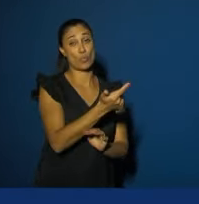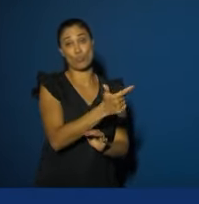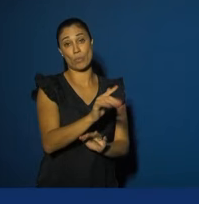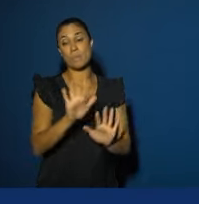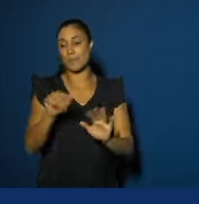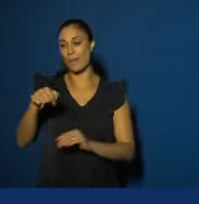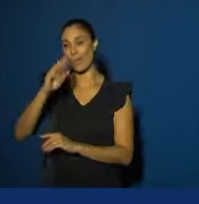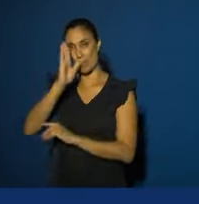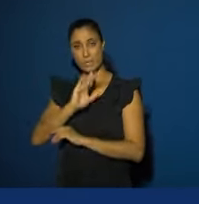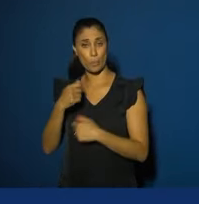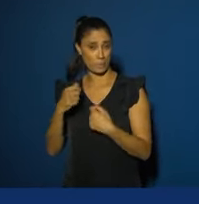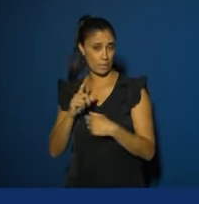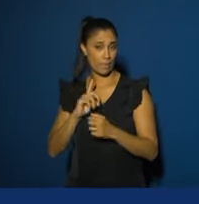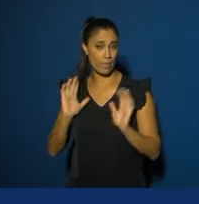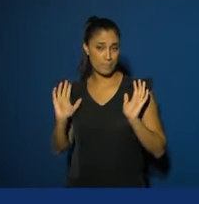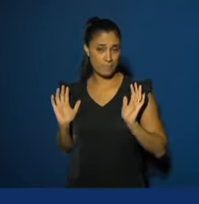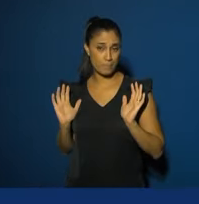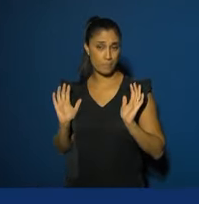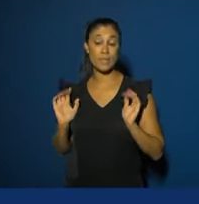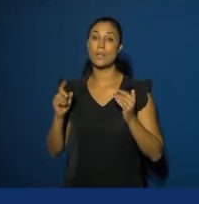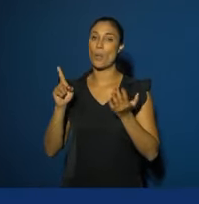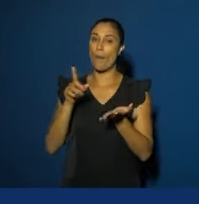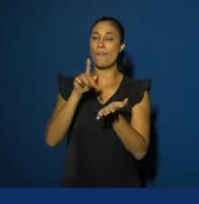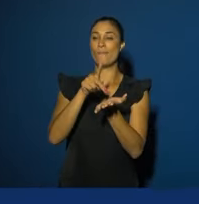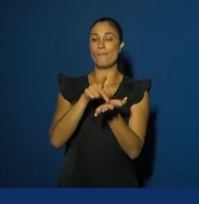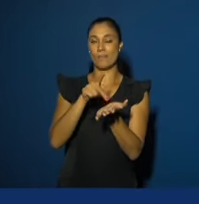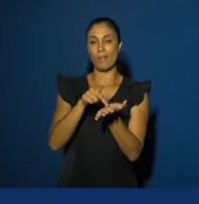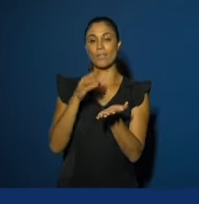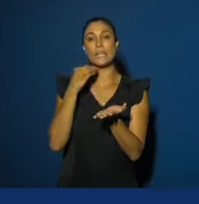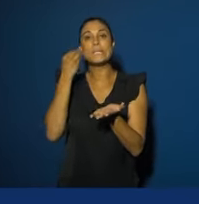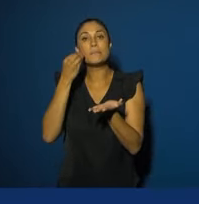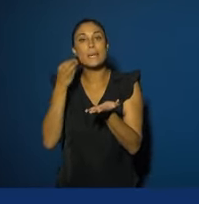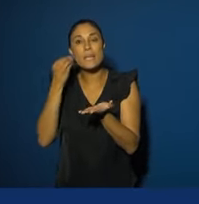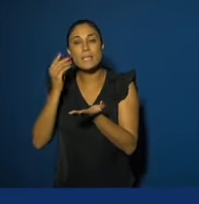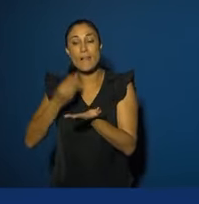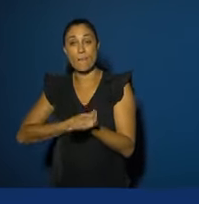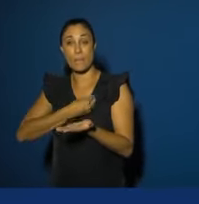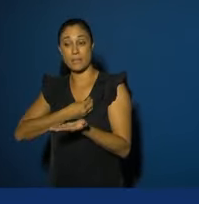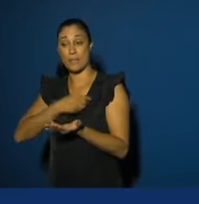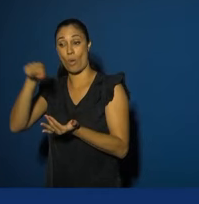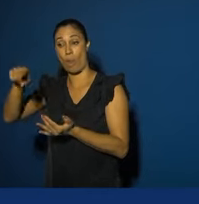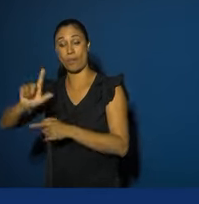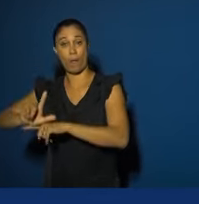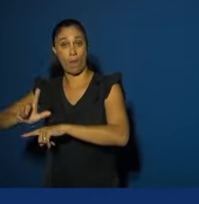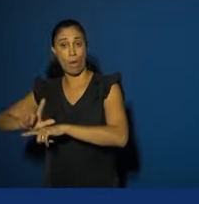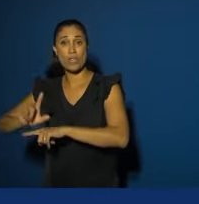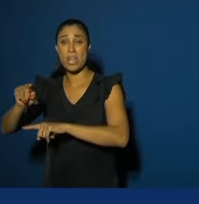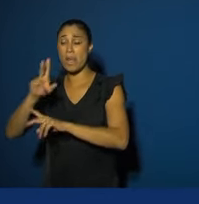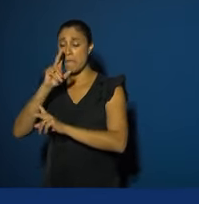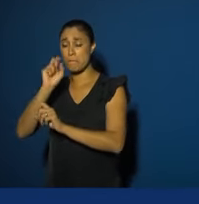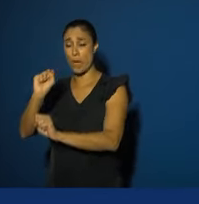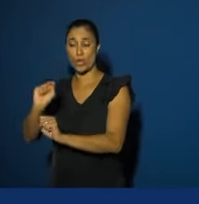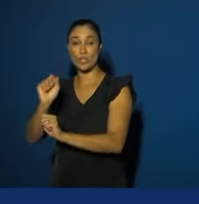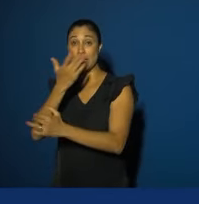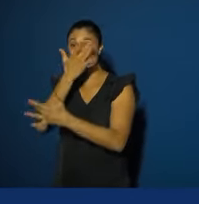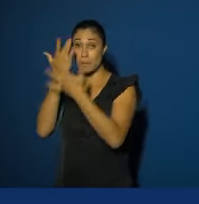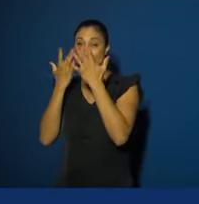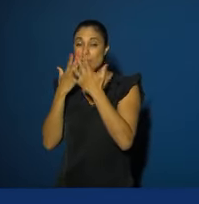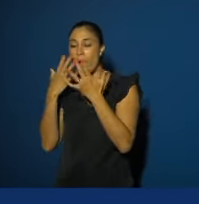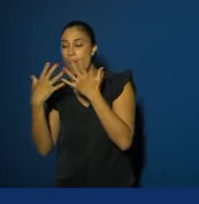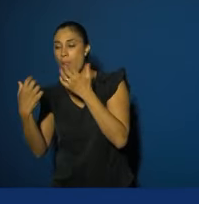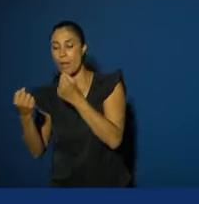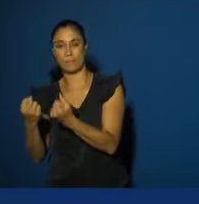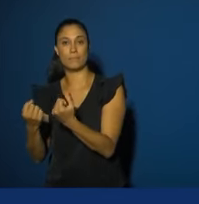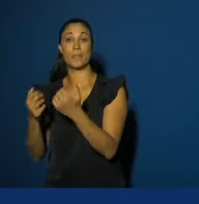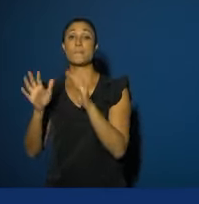Brasil a gente precisa ter então assim é verdade que essa experiência toda ela faz com que o presencial seja forte eu acho que